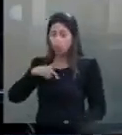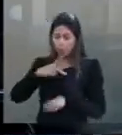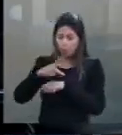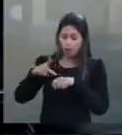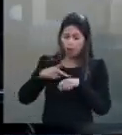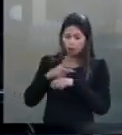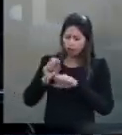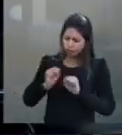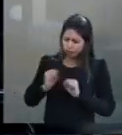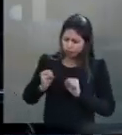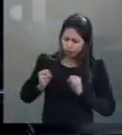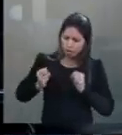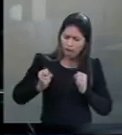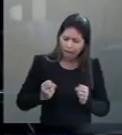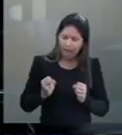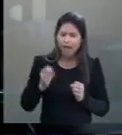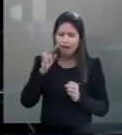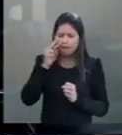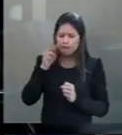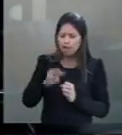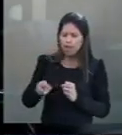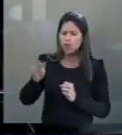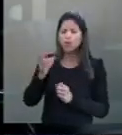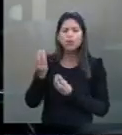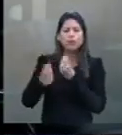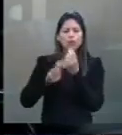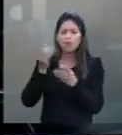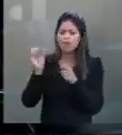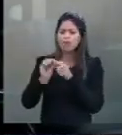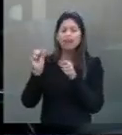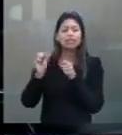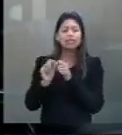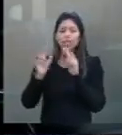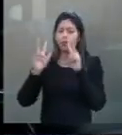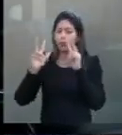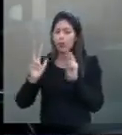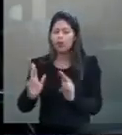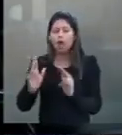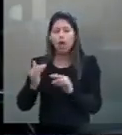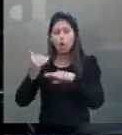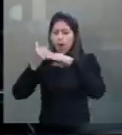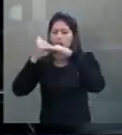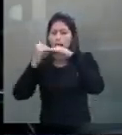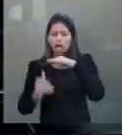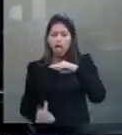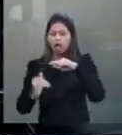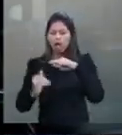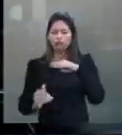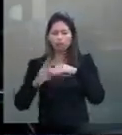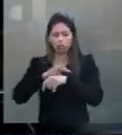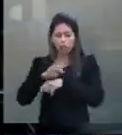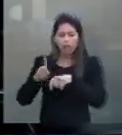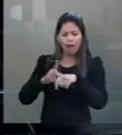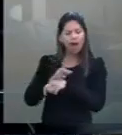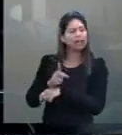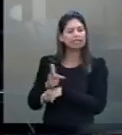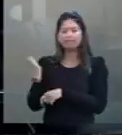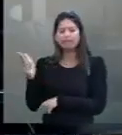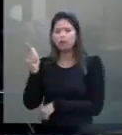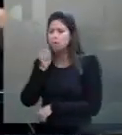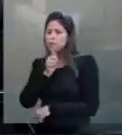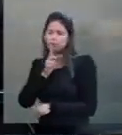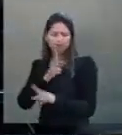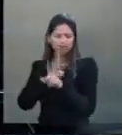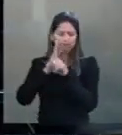resistência e denunciar, como estamos fazendo aqui, a desigualdade em um país que não conseguiu